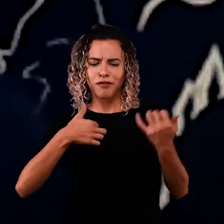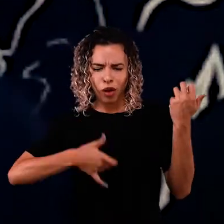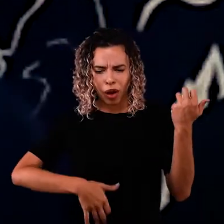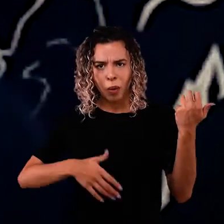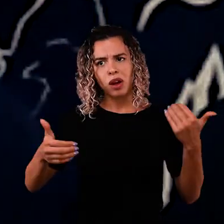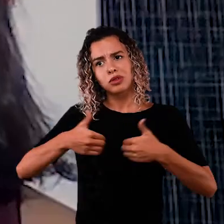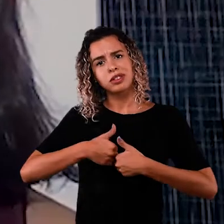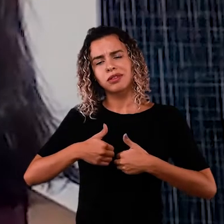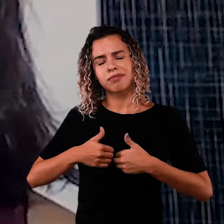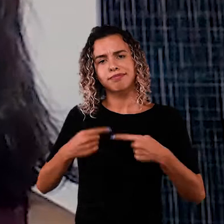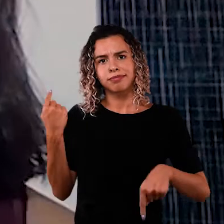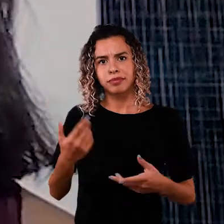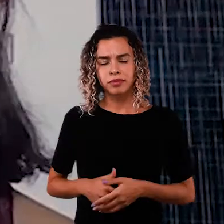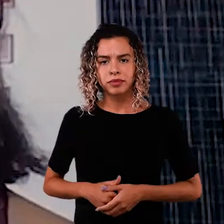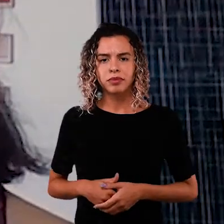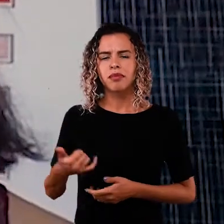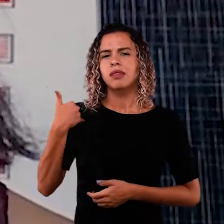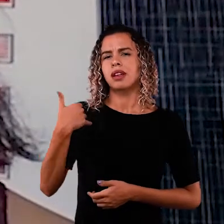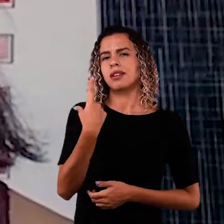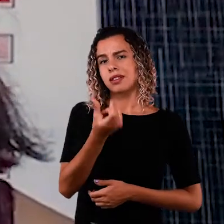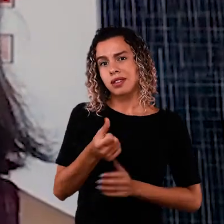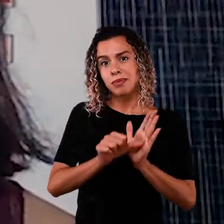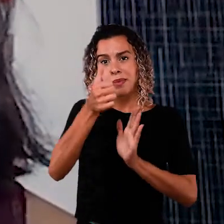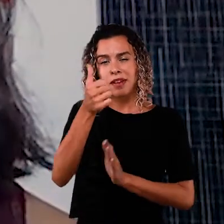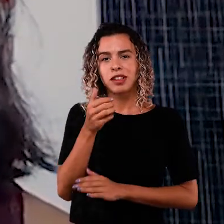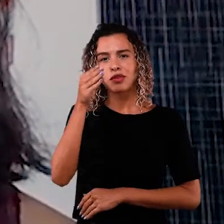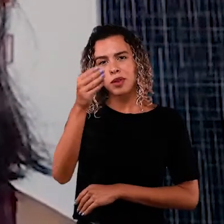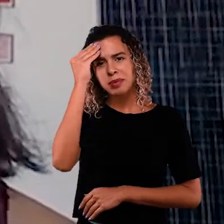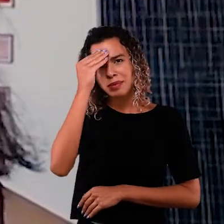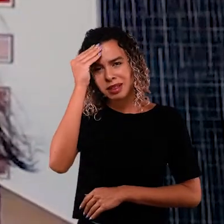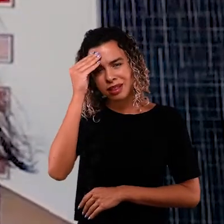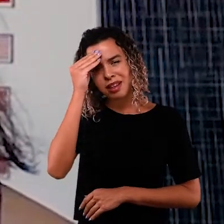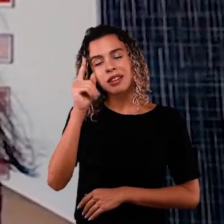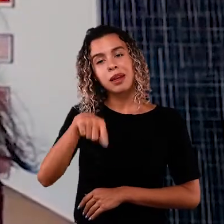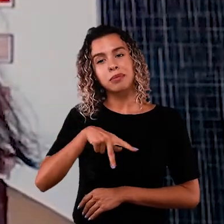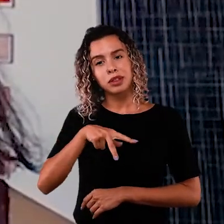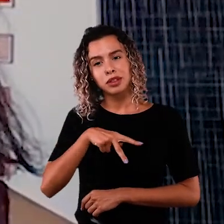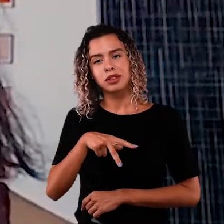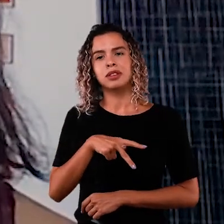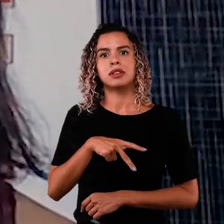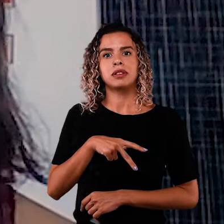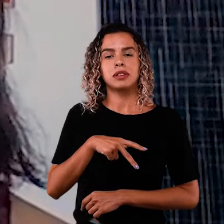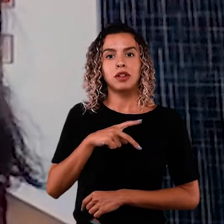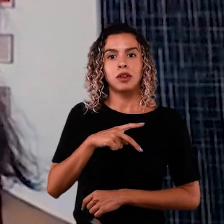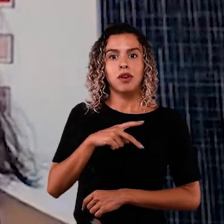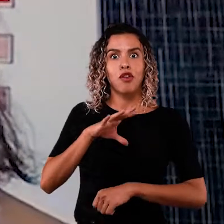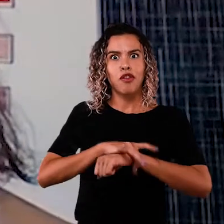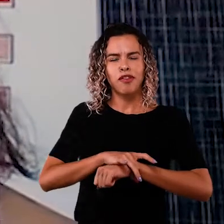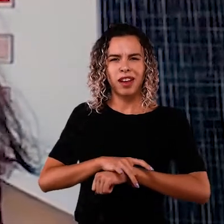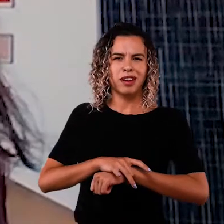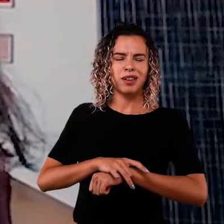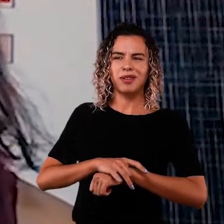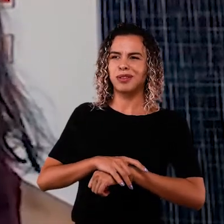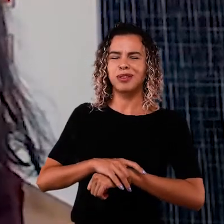eu não poderia ser autista. Com 16 anos, eu fui à psiquiatra pela primeira vez, e era particular, pelo plano, e as consultas não eram boas,